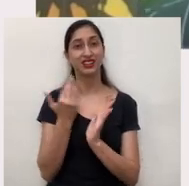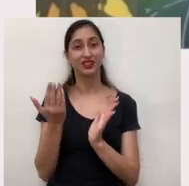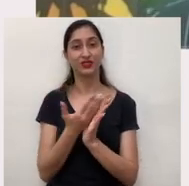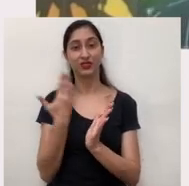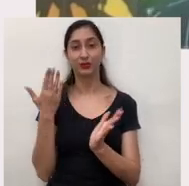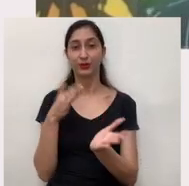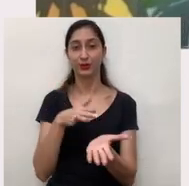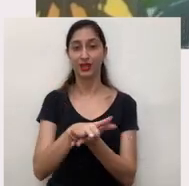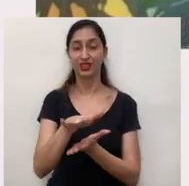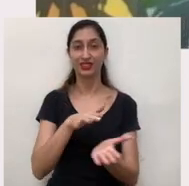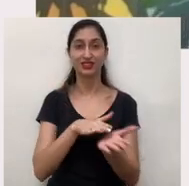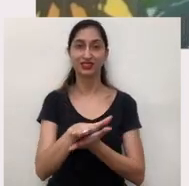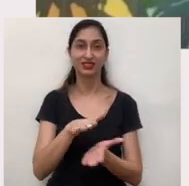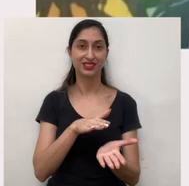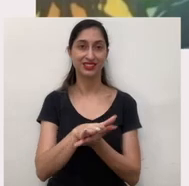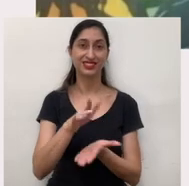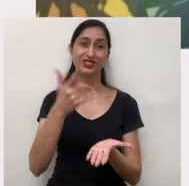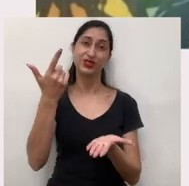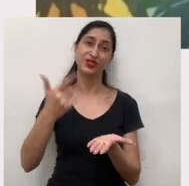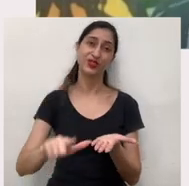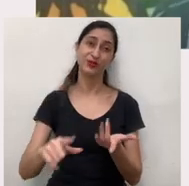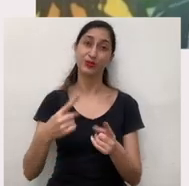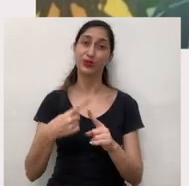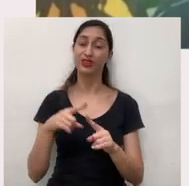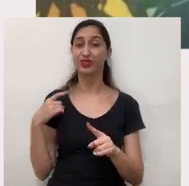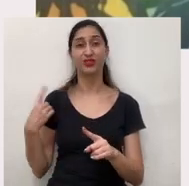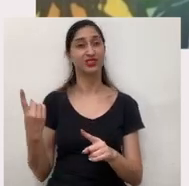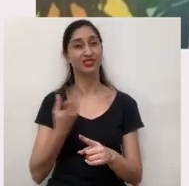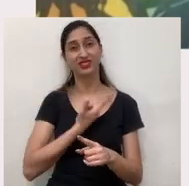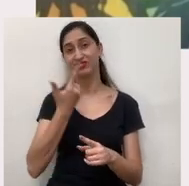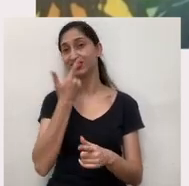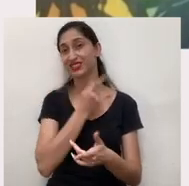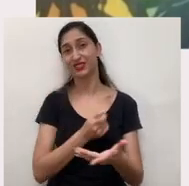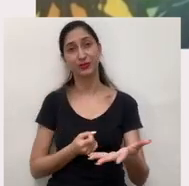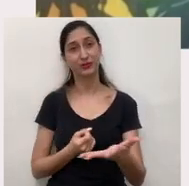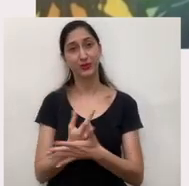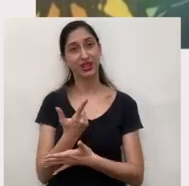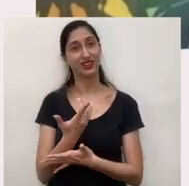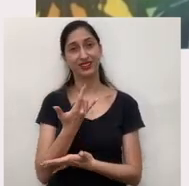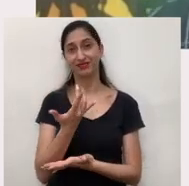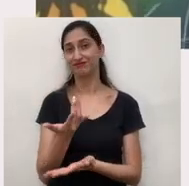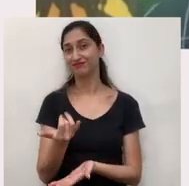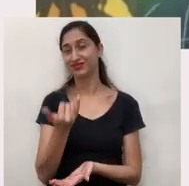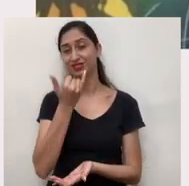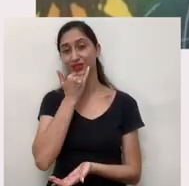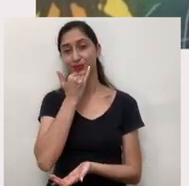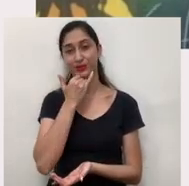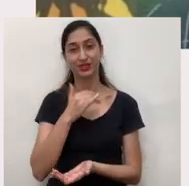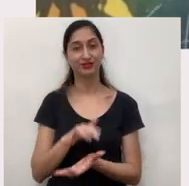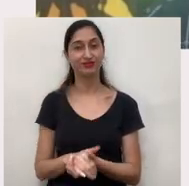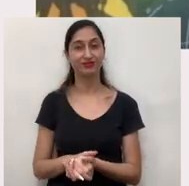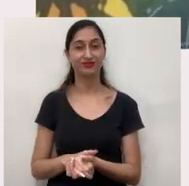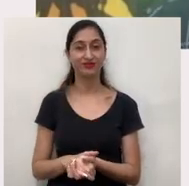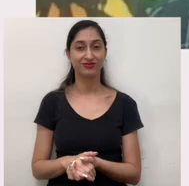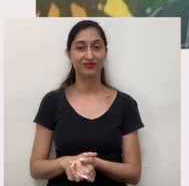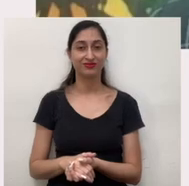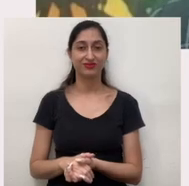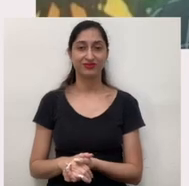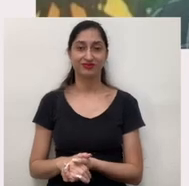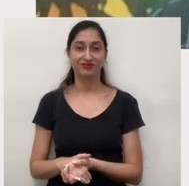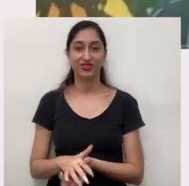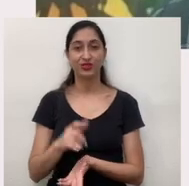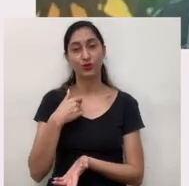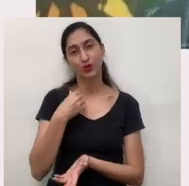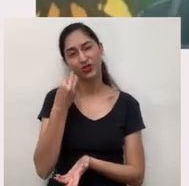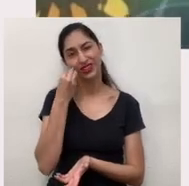Reimpressão do livro, com certeza, porque muitos não conseguimos comprar. Concordo com você, Caio. Eu tentei, mas acho que vou